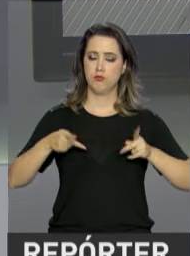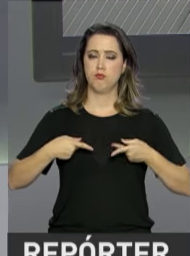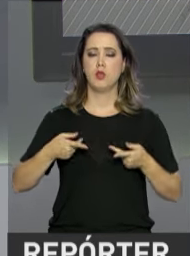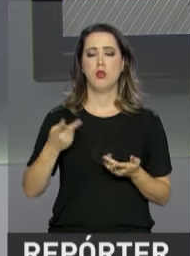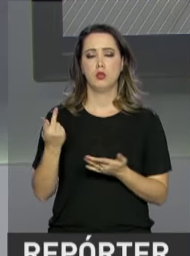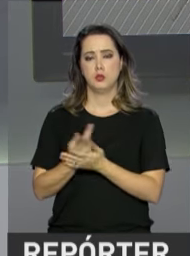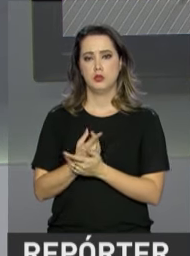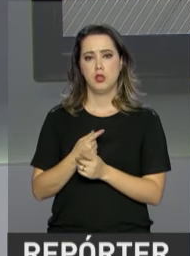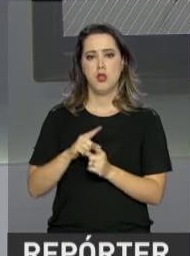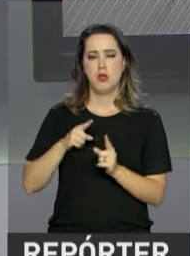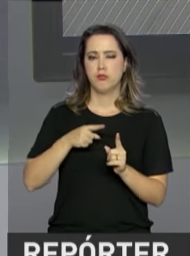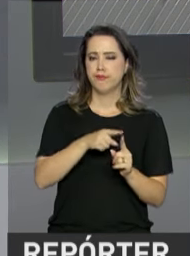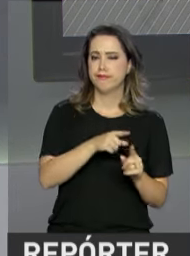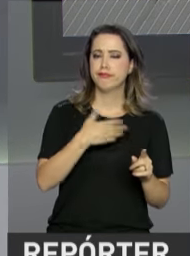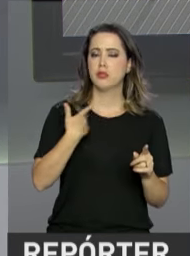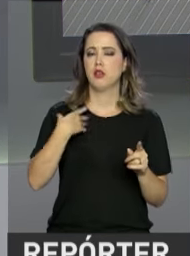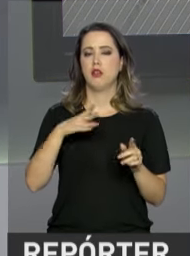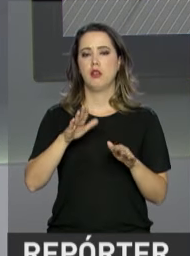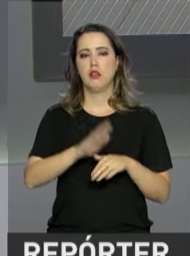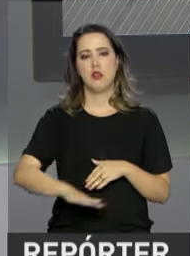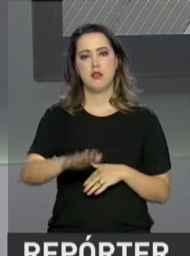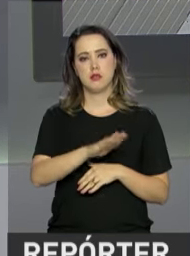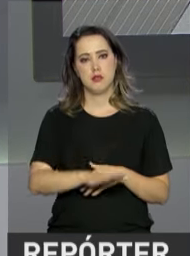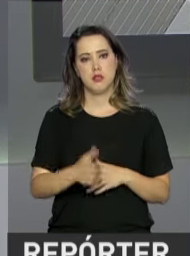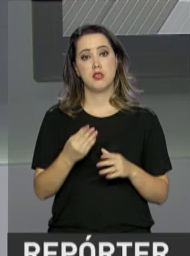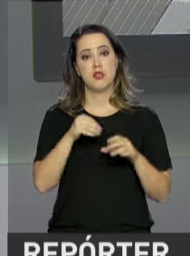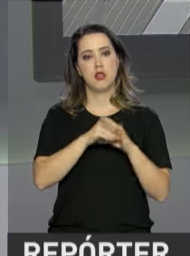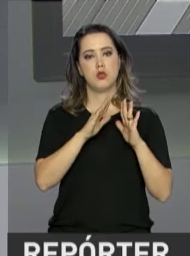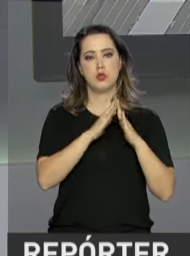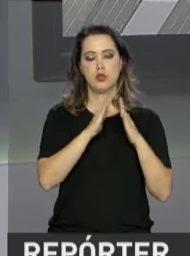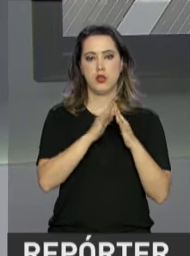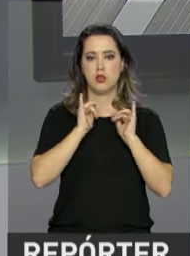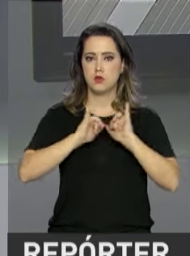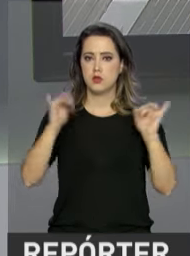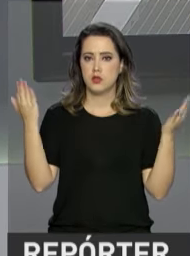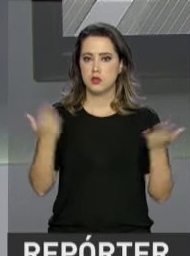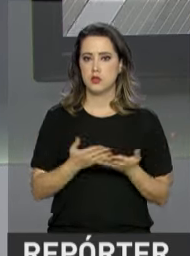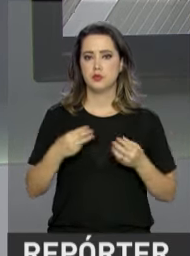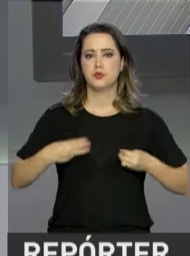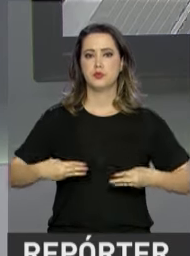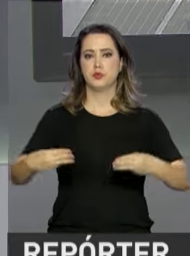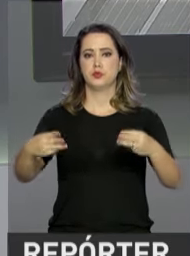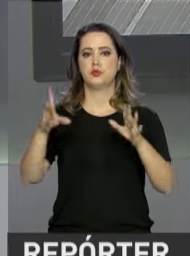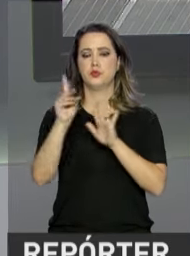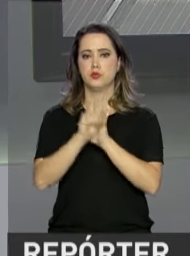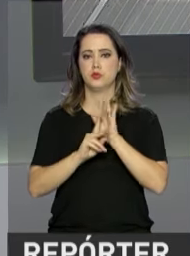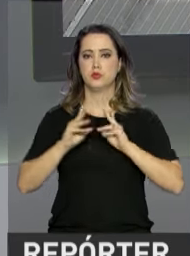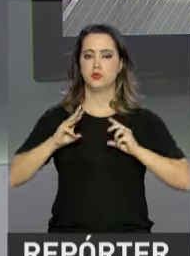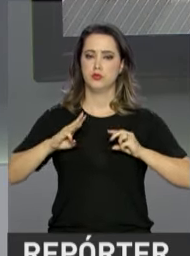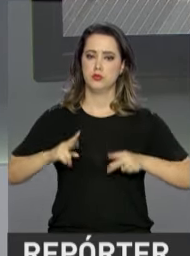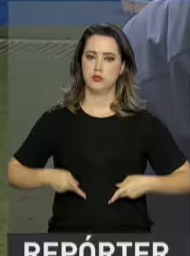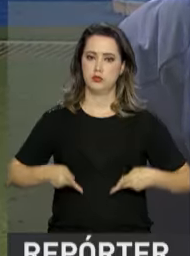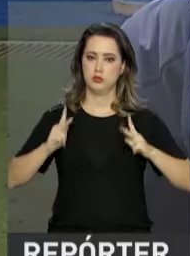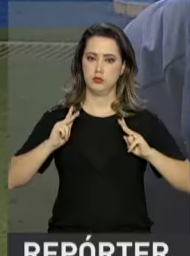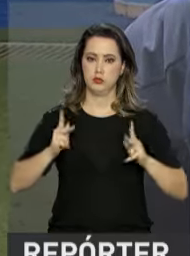e ocorrem dentro da própria casa das vítimas. Os dados foram divulgados hoje pelo Ministério dos Direitos Humanos.